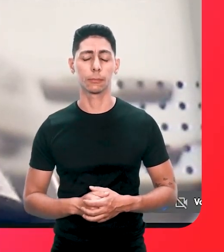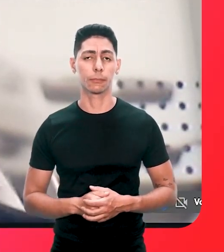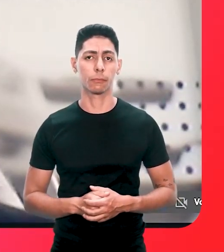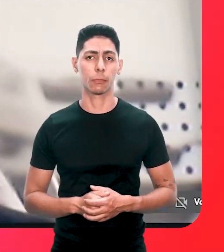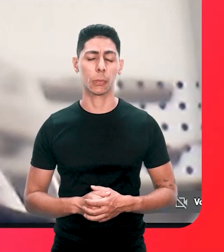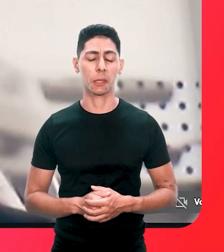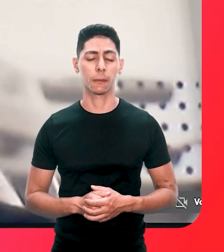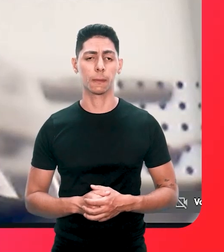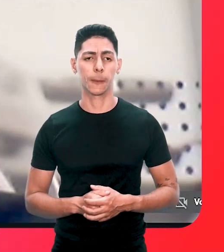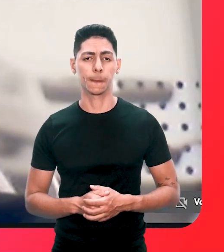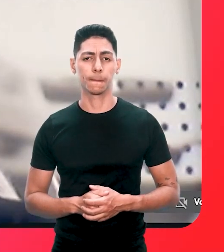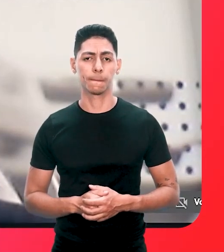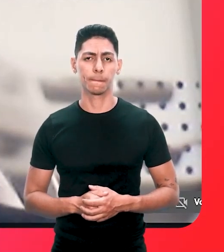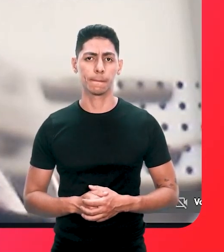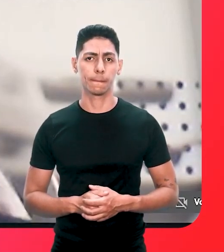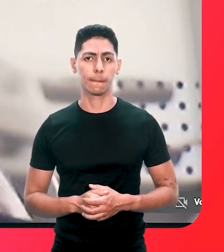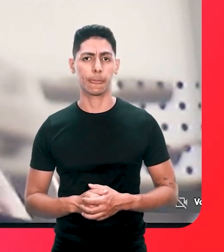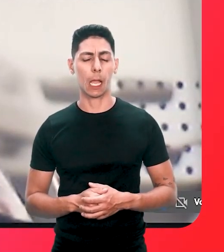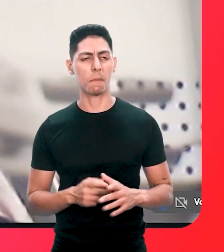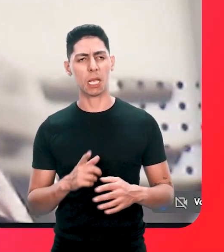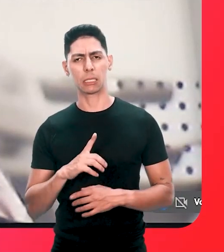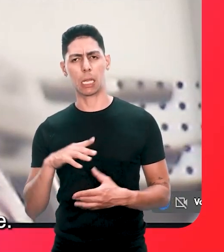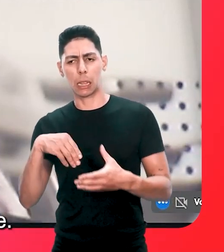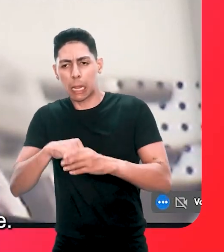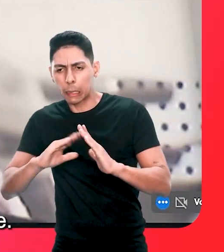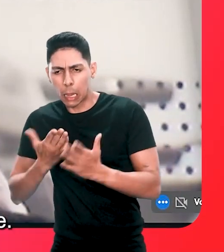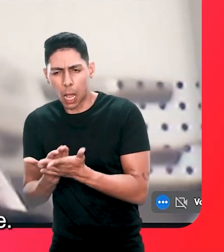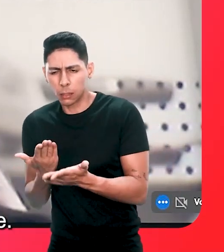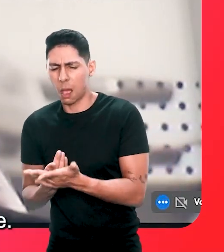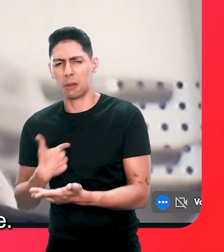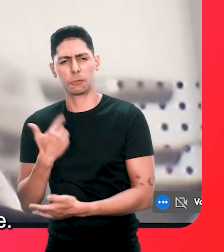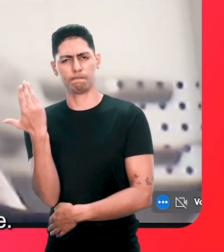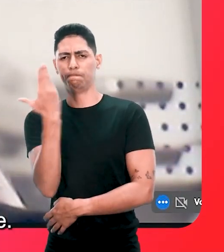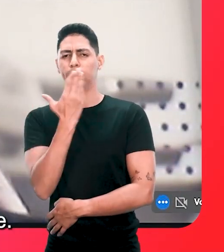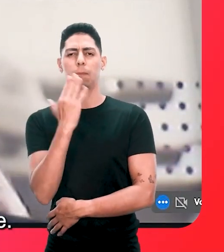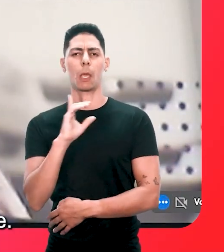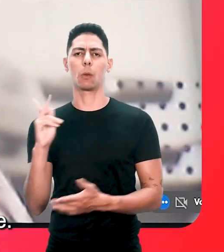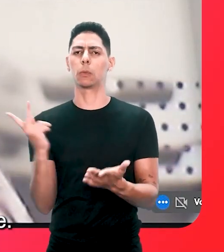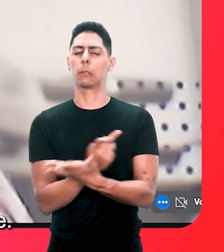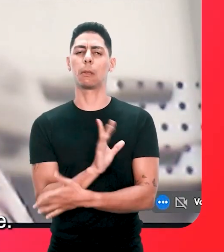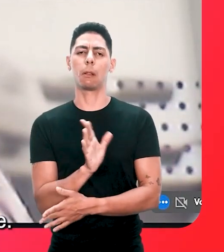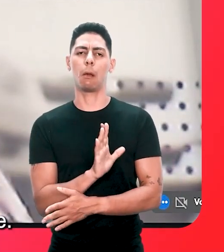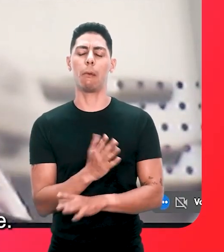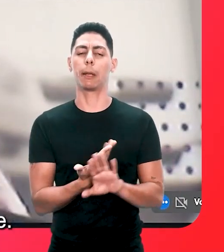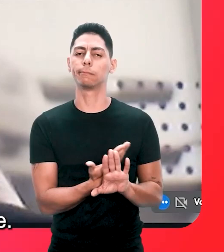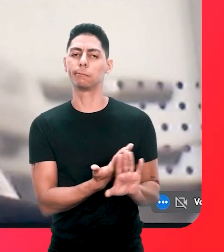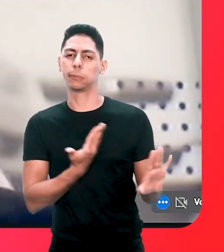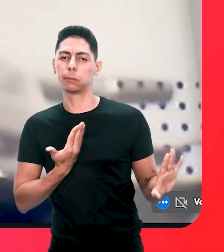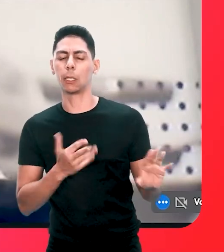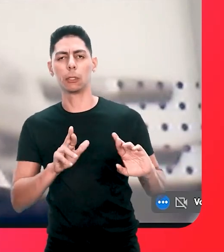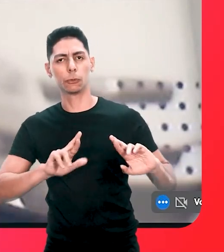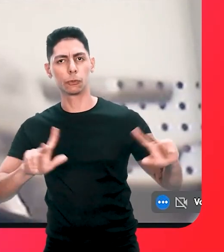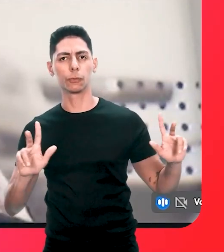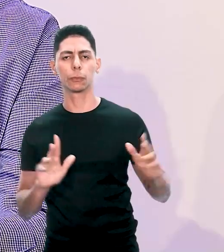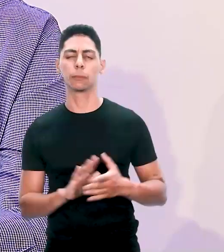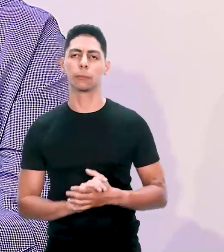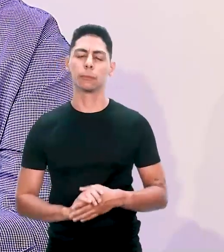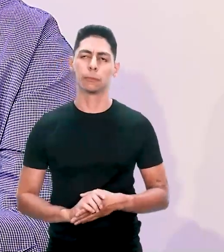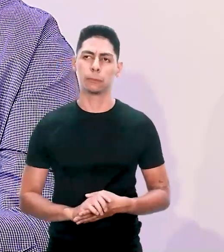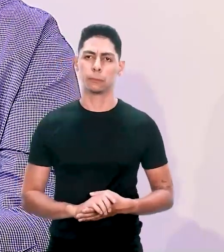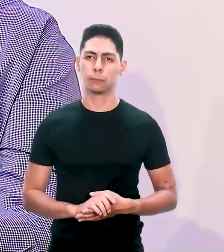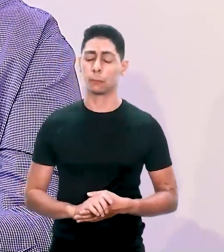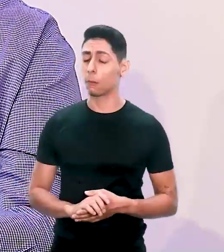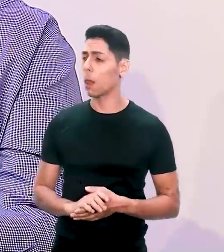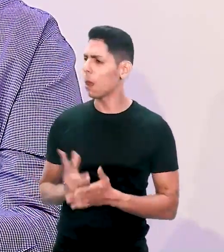não via tanto dentro das aulas, assim, sabe? Era uma coisa, era uma situação diferente. Petri, é